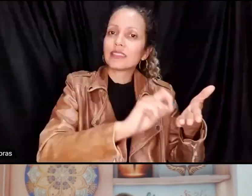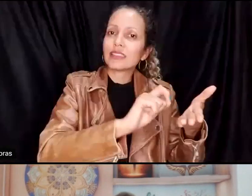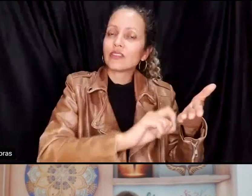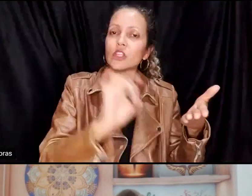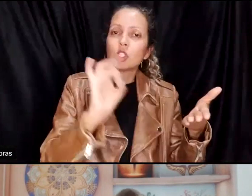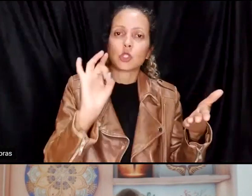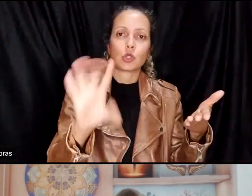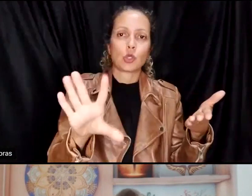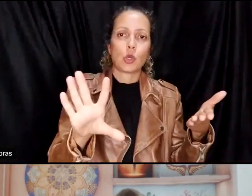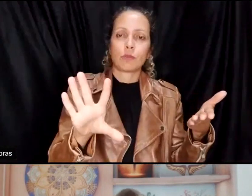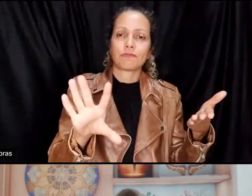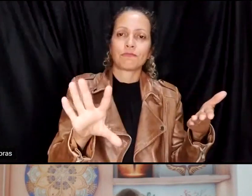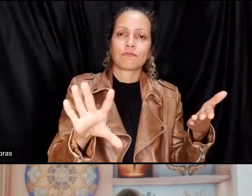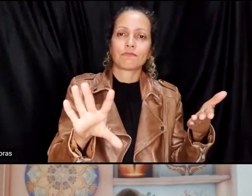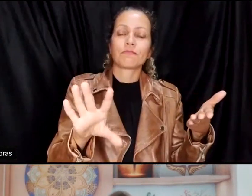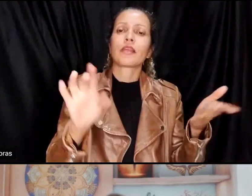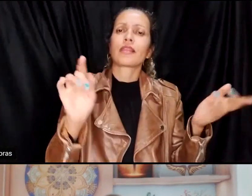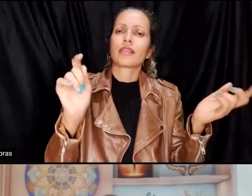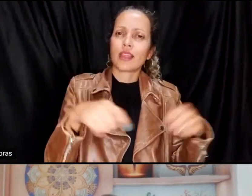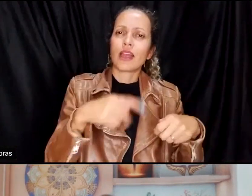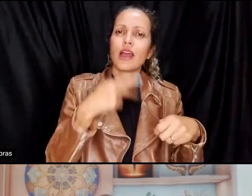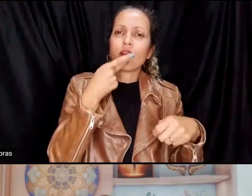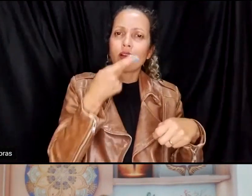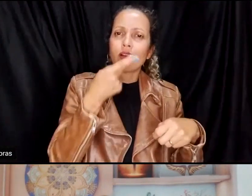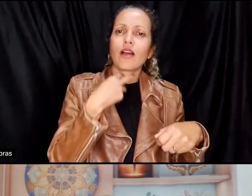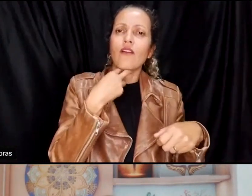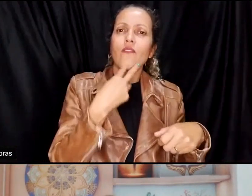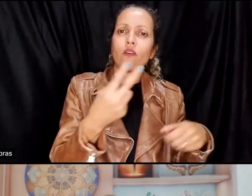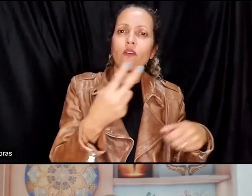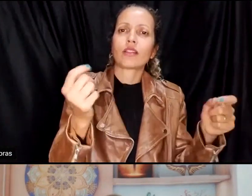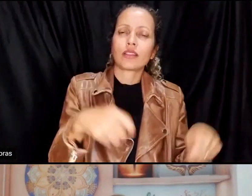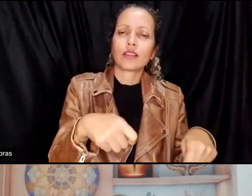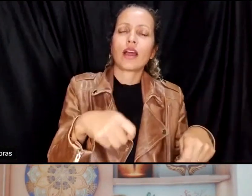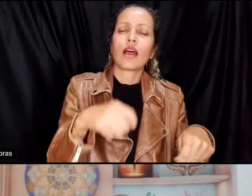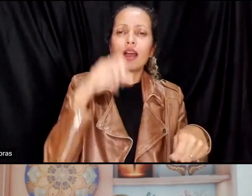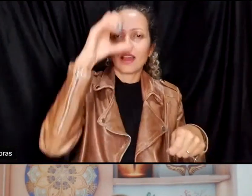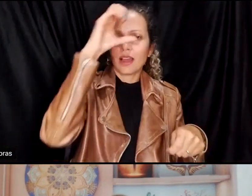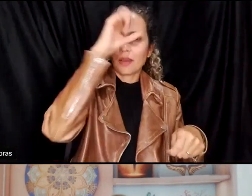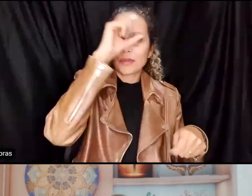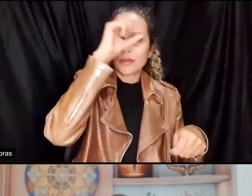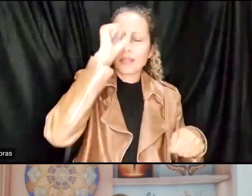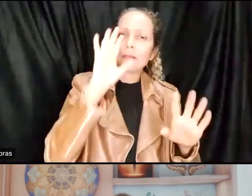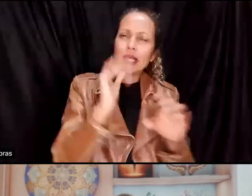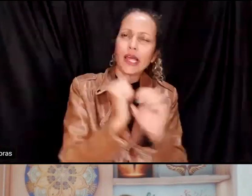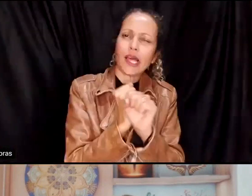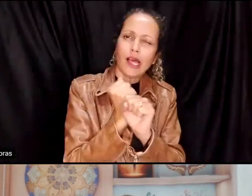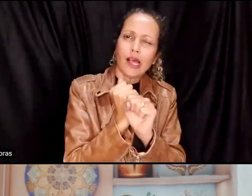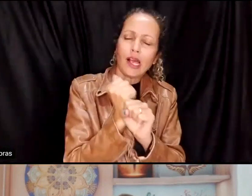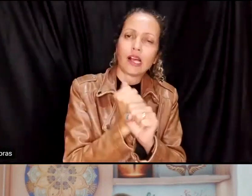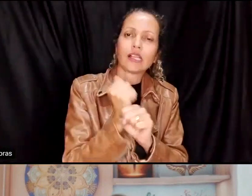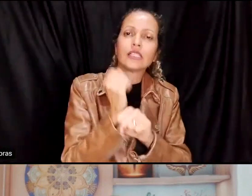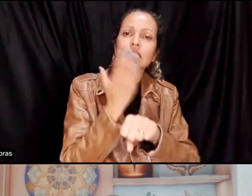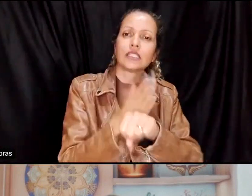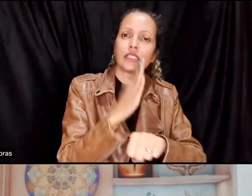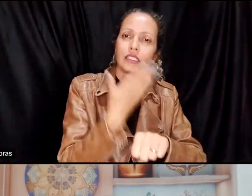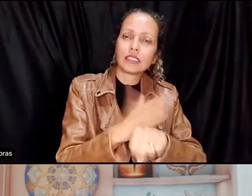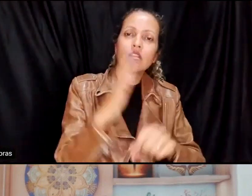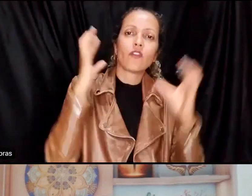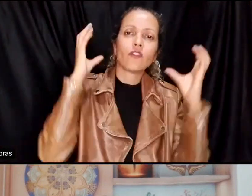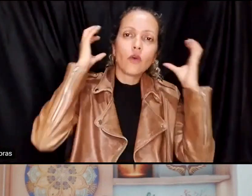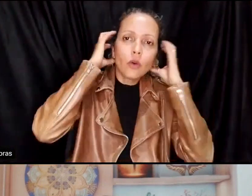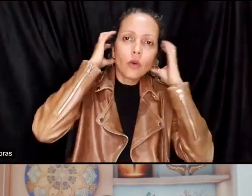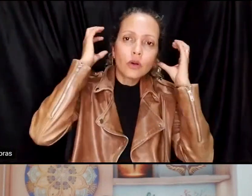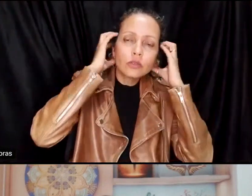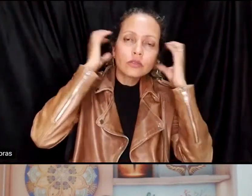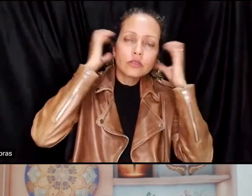até ela pode aprender a falar? Pode. Ela vai levar anos na fono para poder aprender a falar,